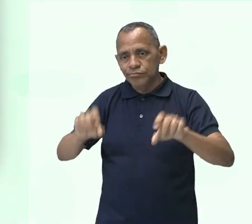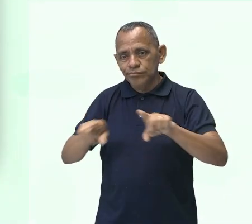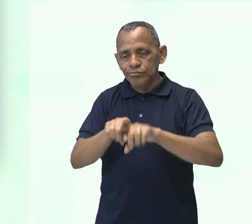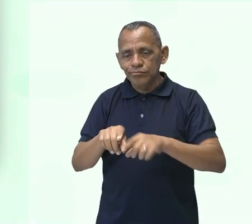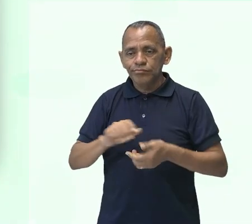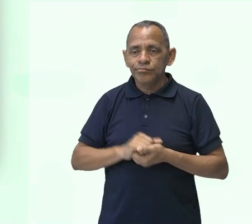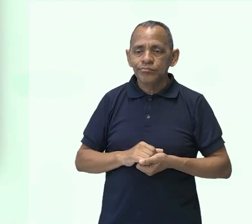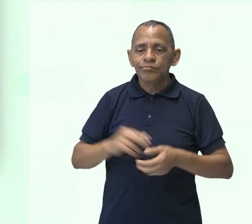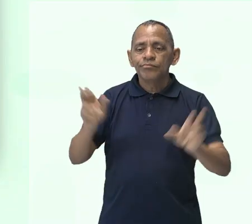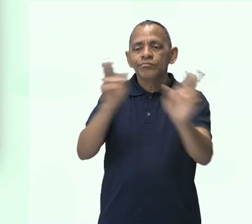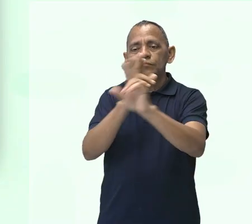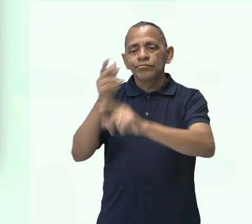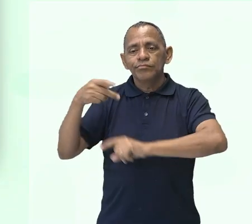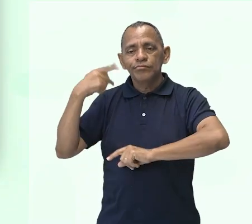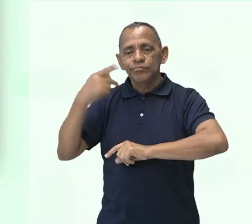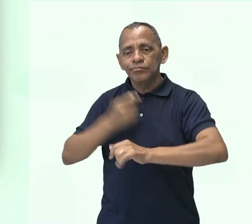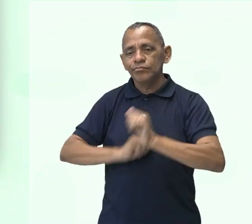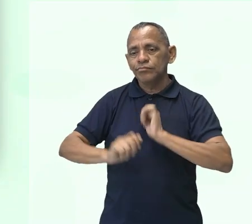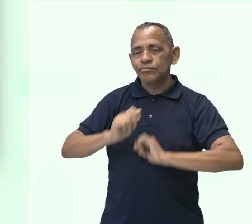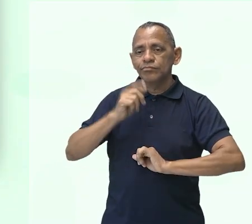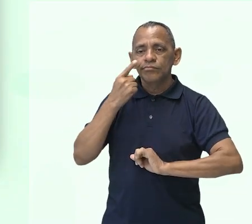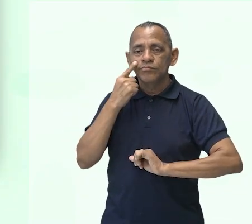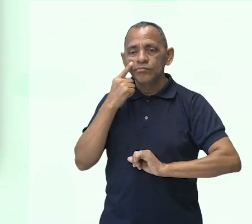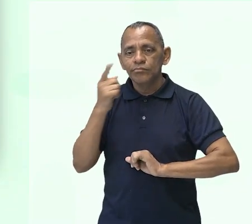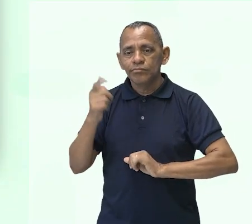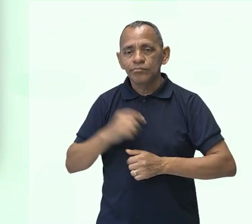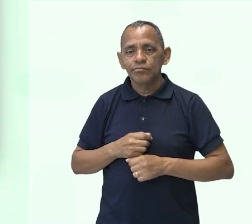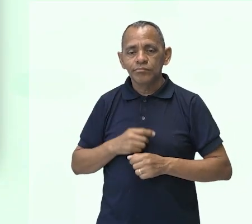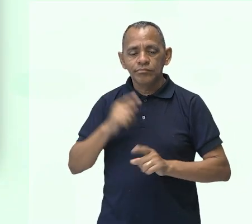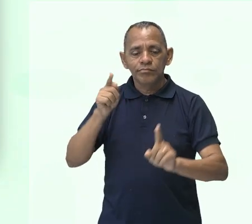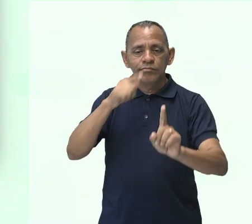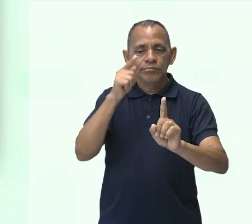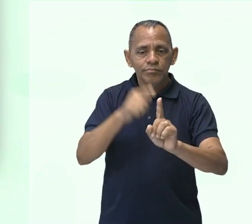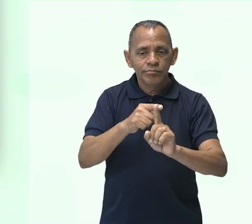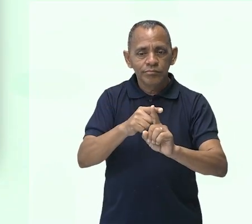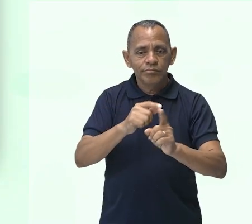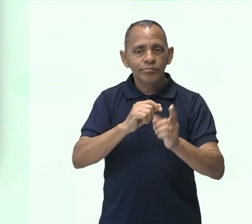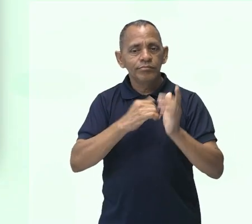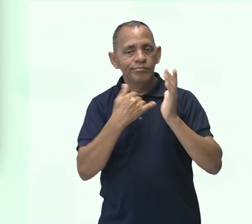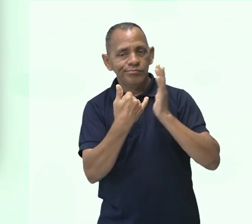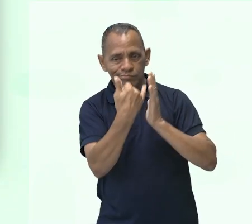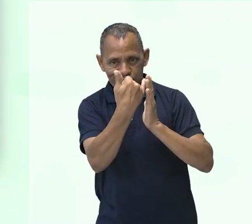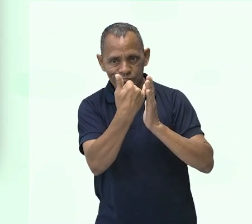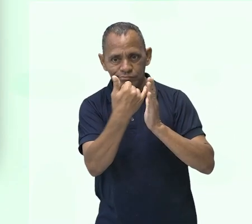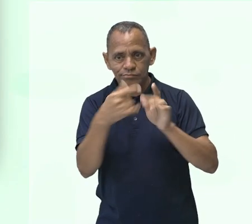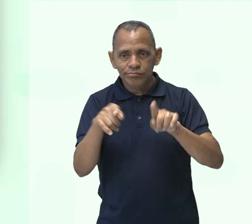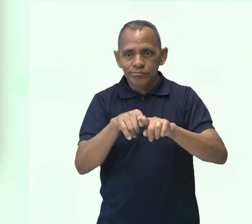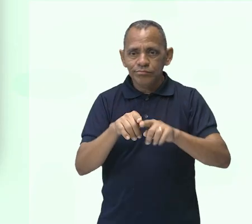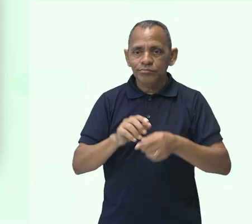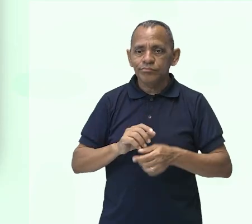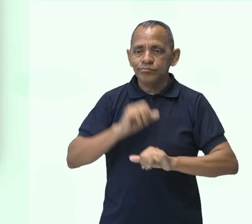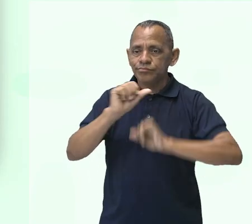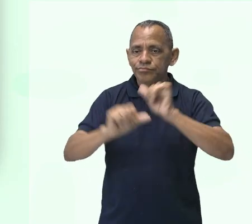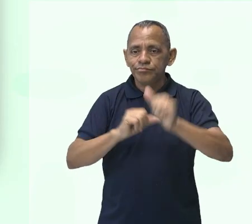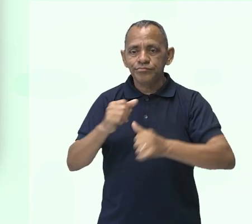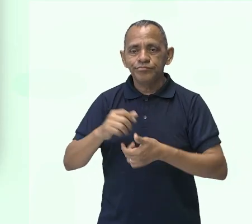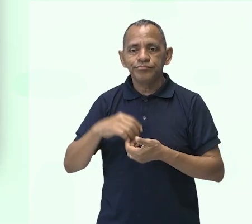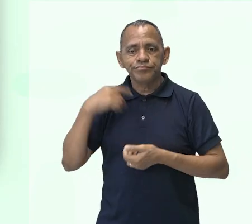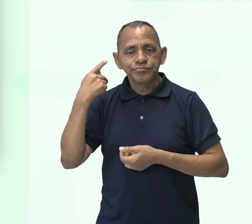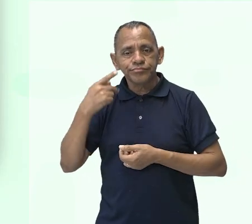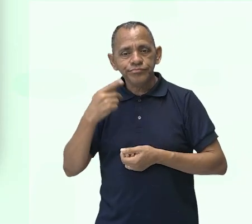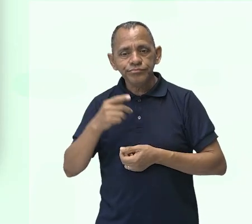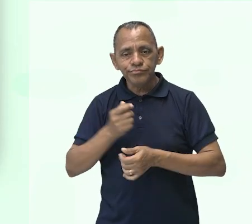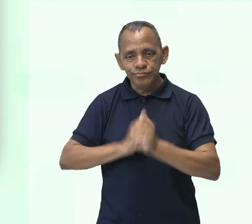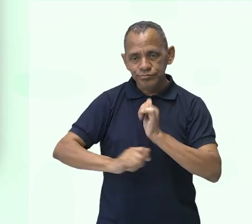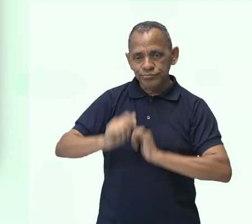política econômica, vamos observar metas de inflação, para guiar a política monetária e a